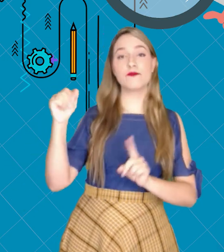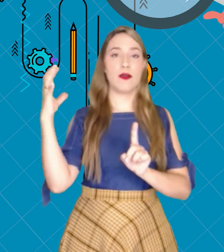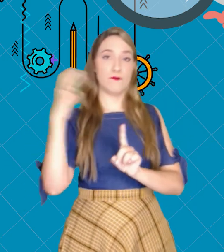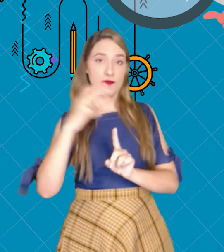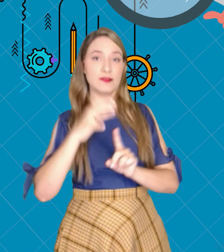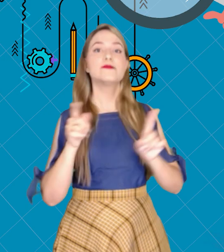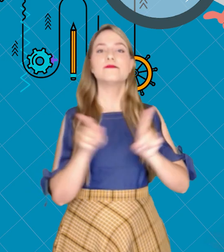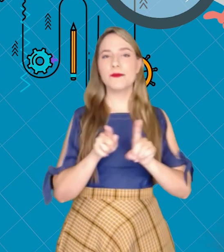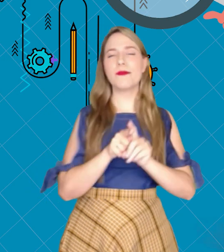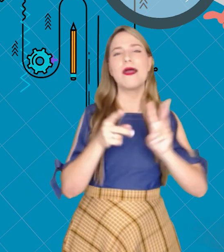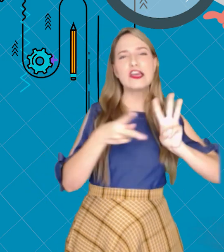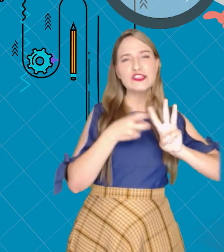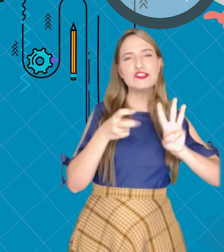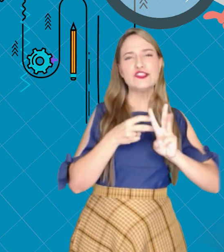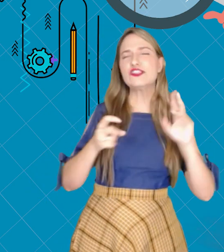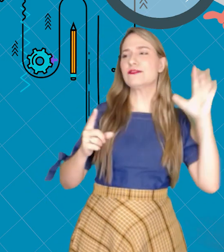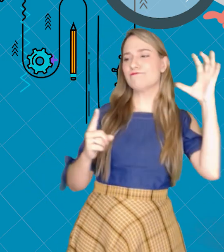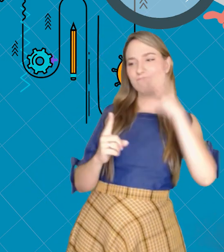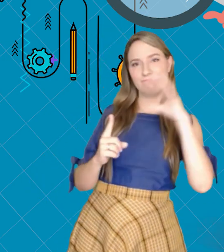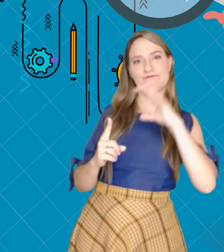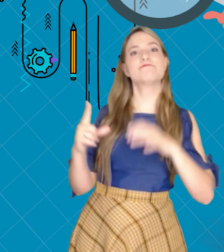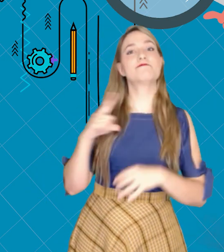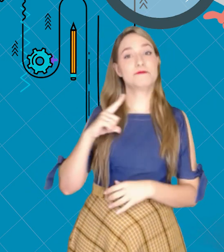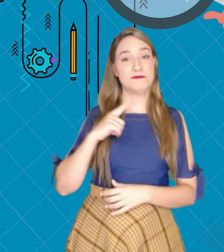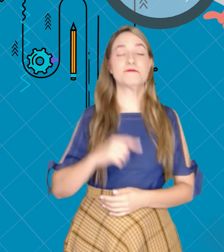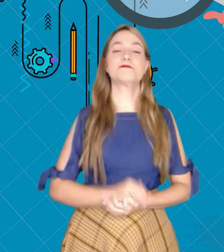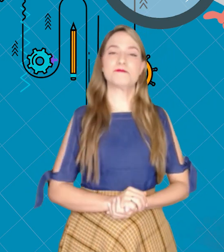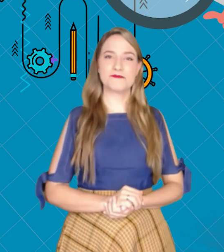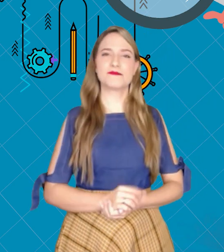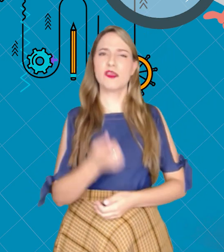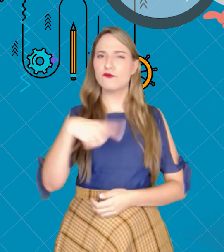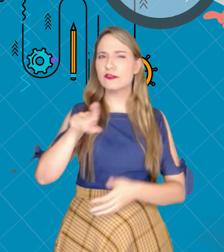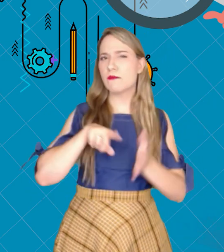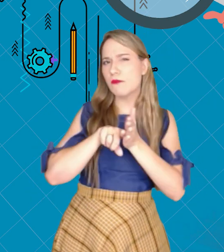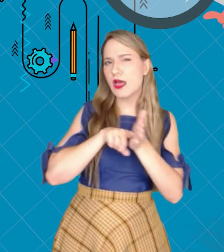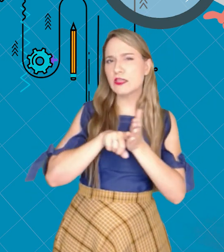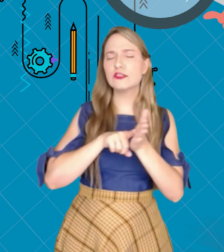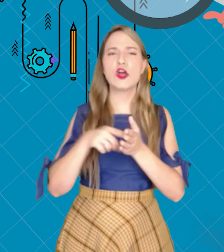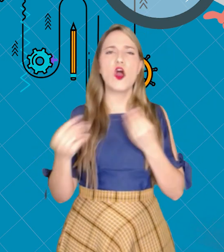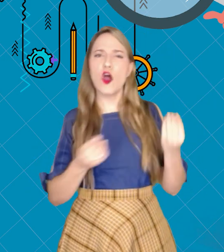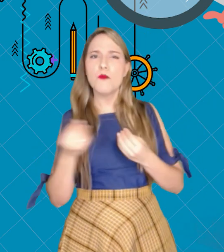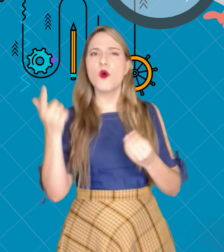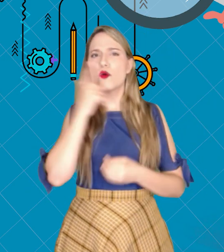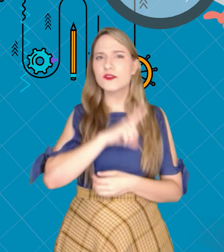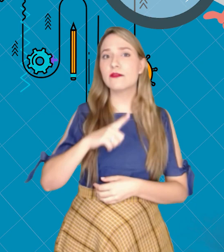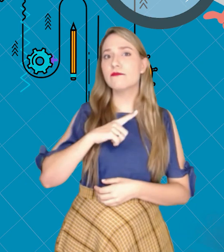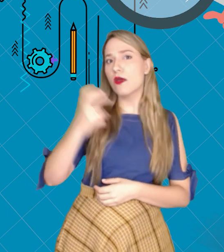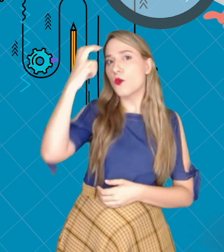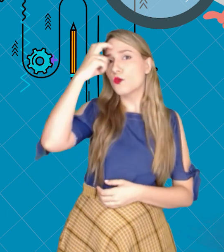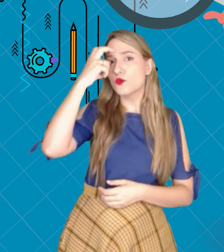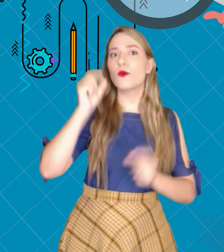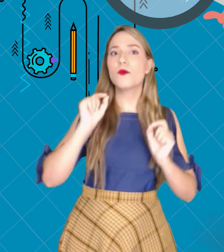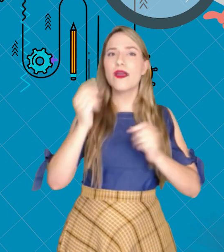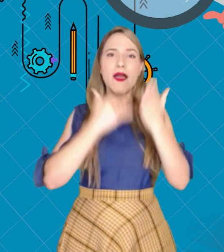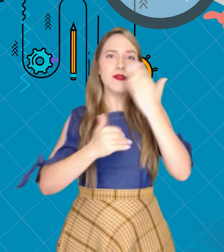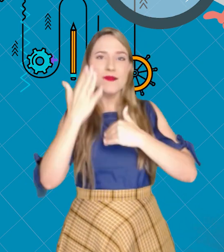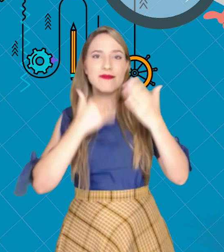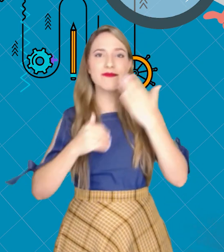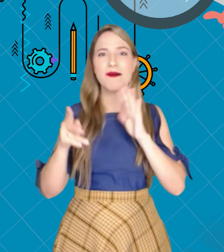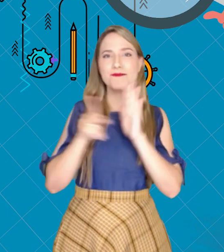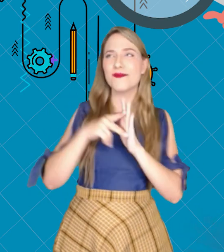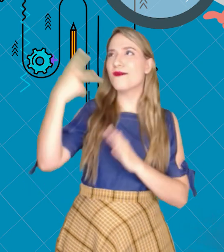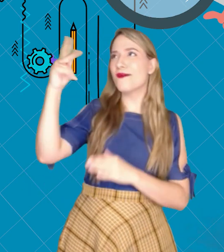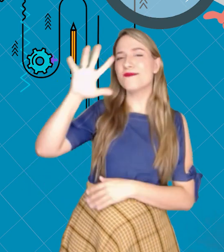da cultura africana e dos povos originários. Faça uma pesquisa sobre como a cultura alimentar